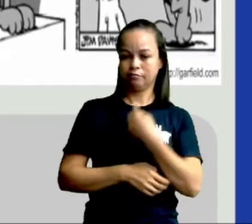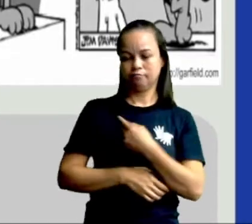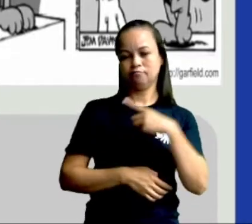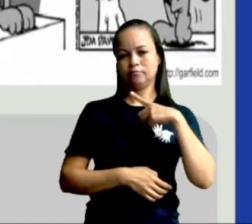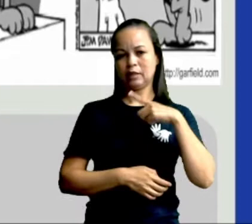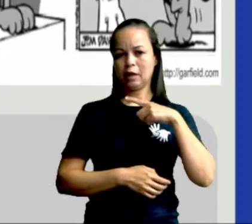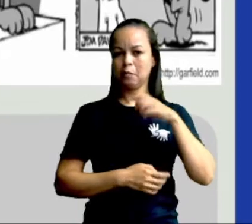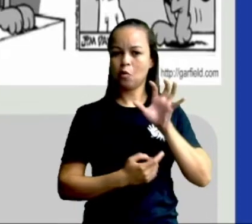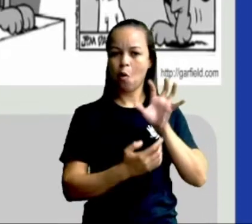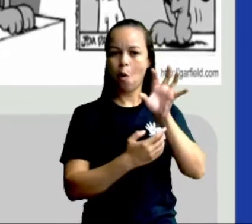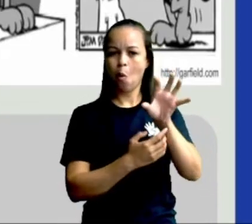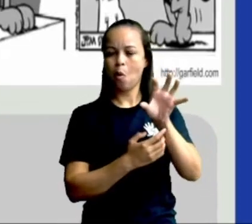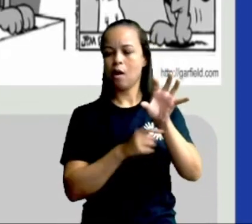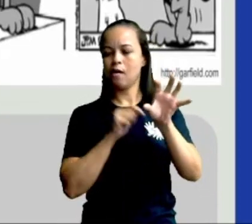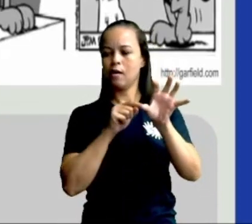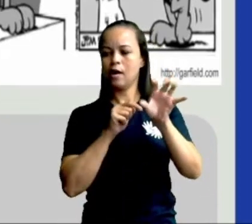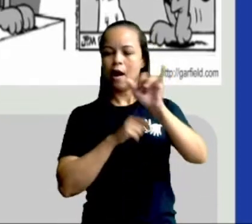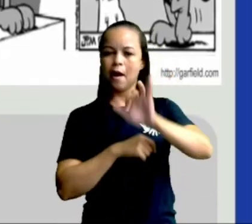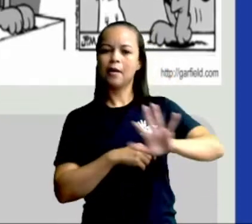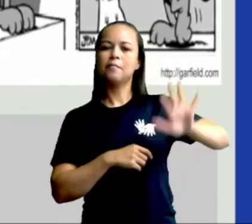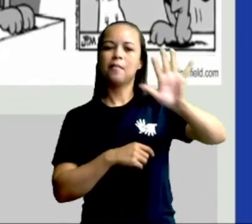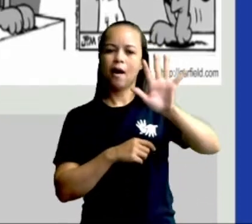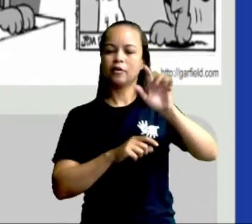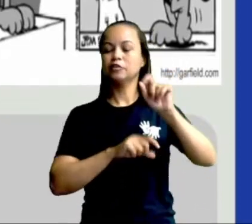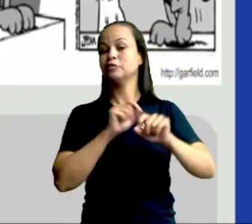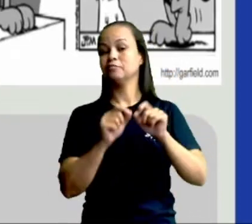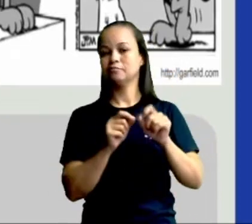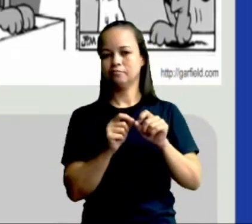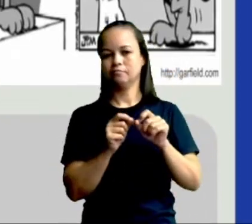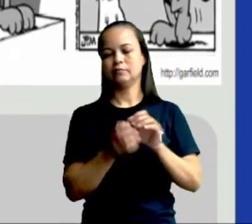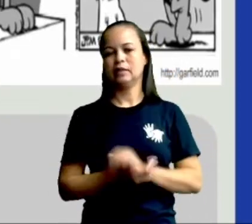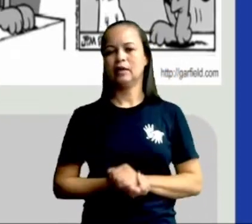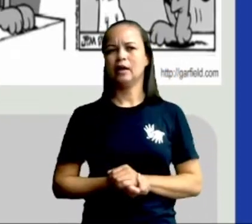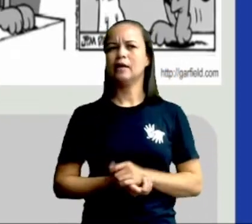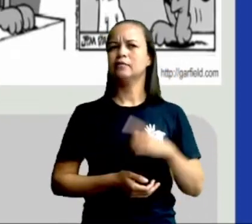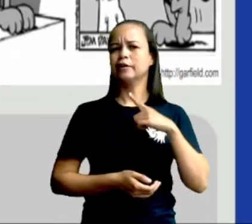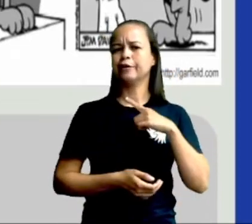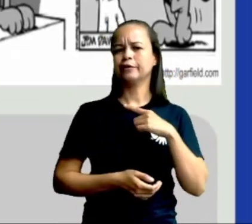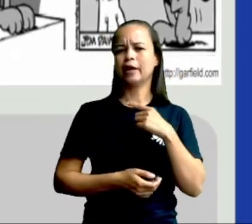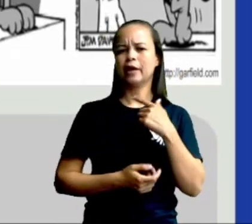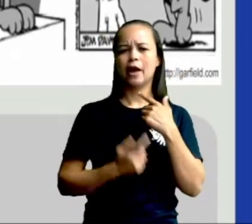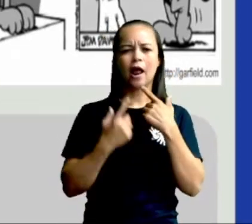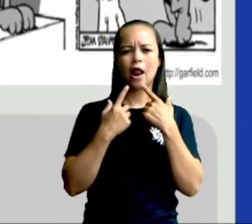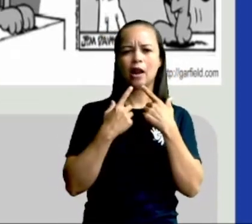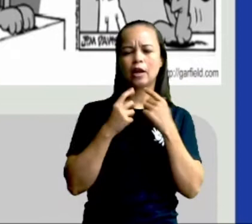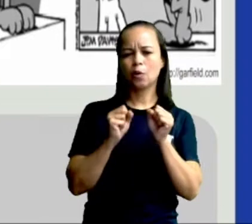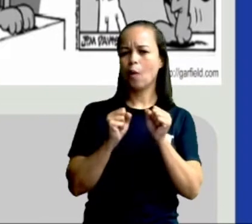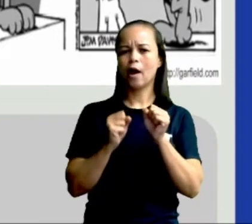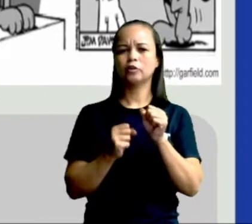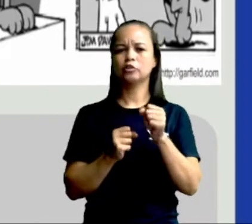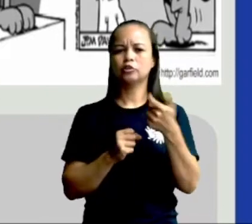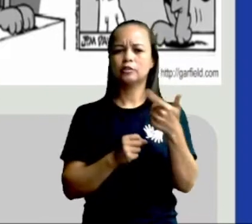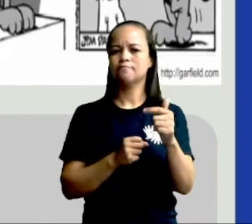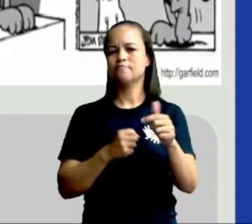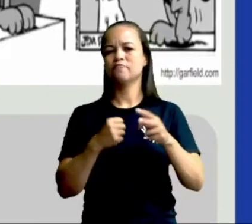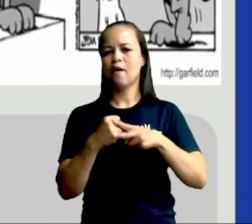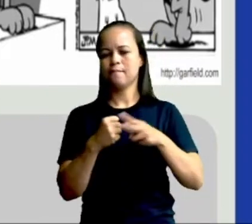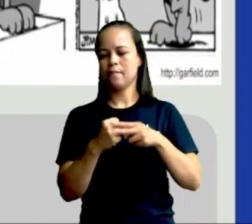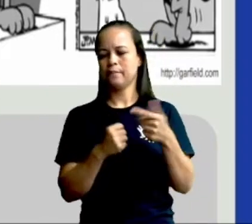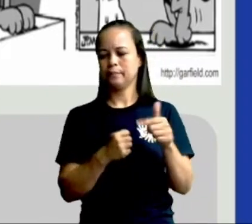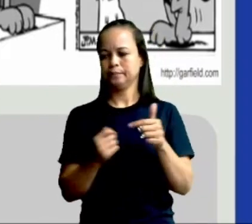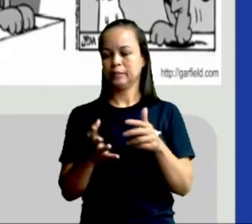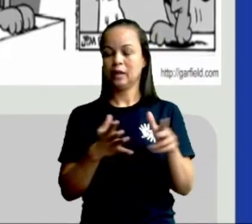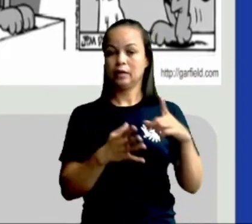aqui ao centro, ó, a imagem que a gente chama de linguagem não verbal. Então, a gente tem os dois,